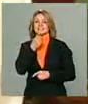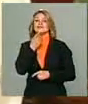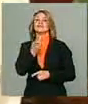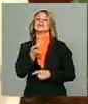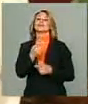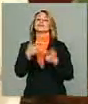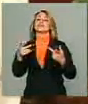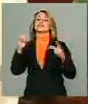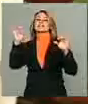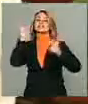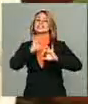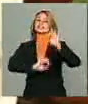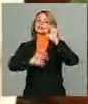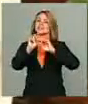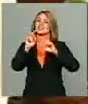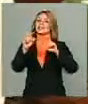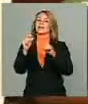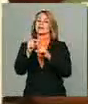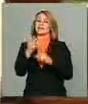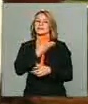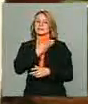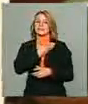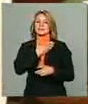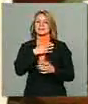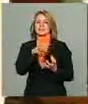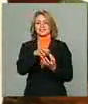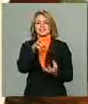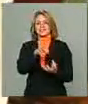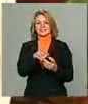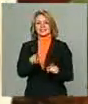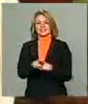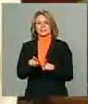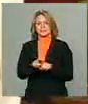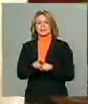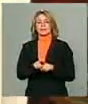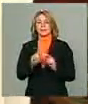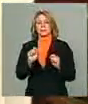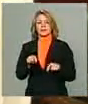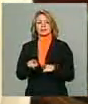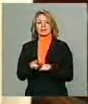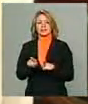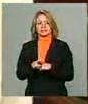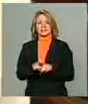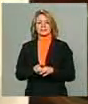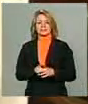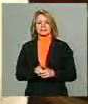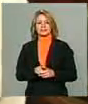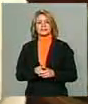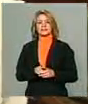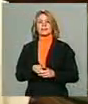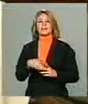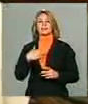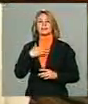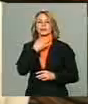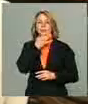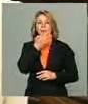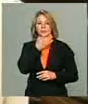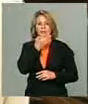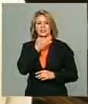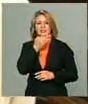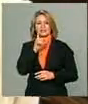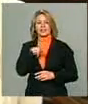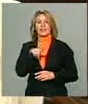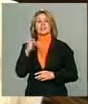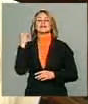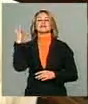mensagem especial para os idosos quero go de dar as a minha opinião porque é sincera